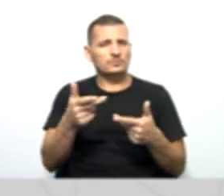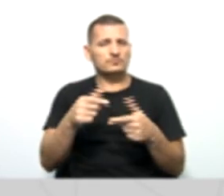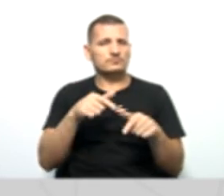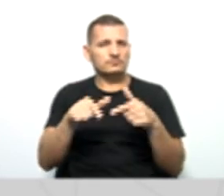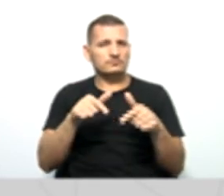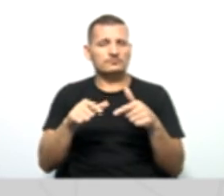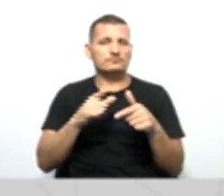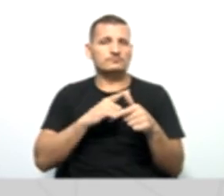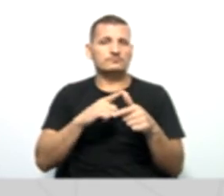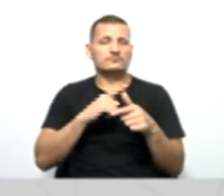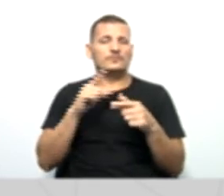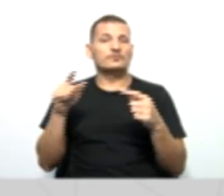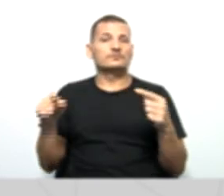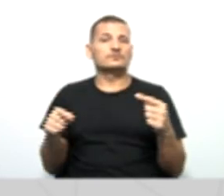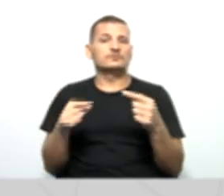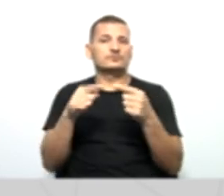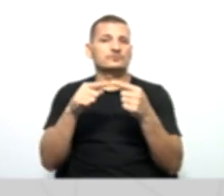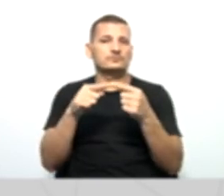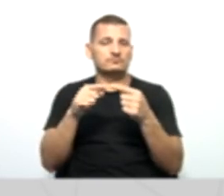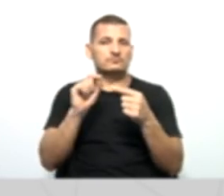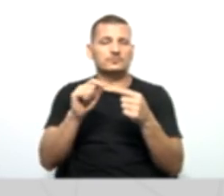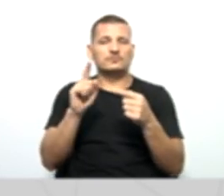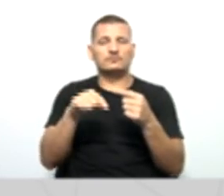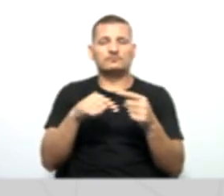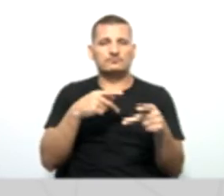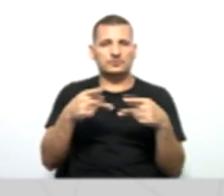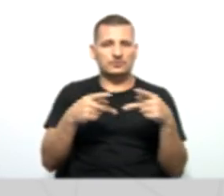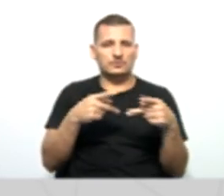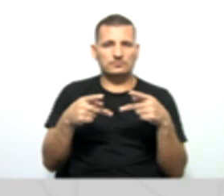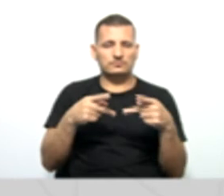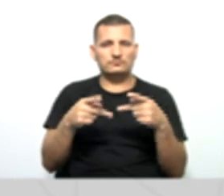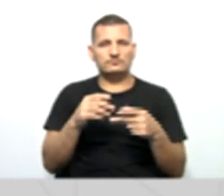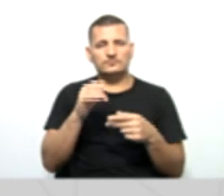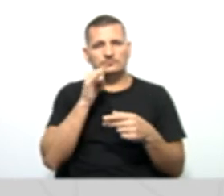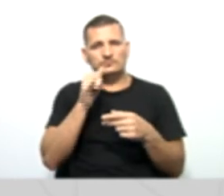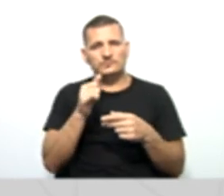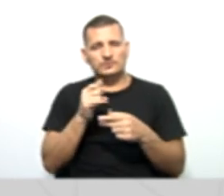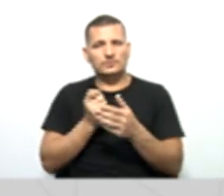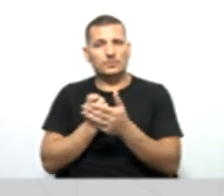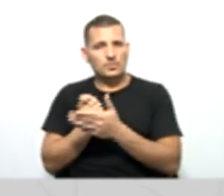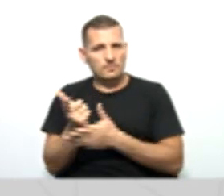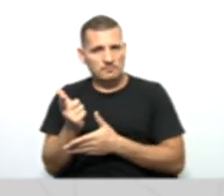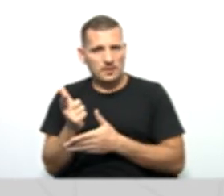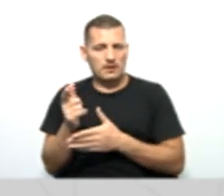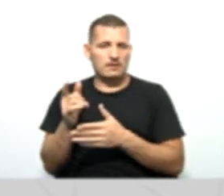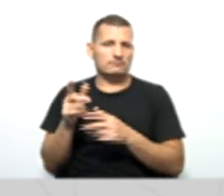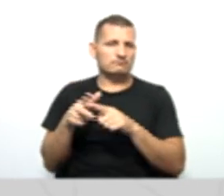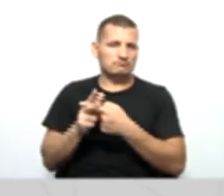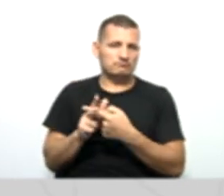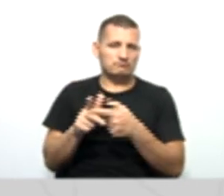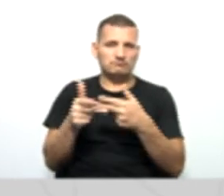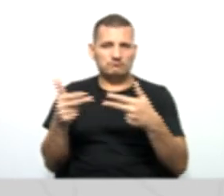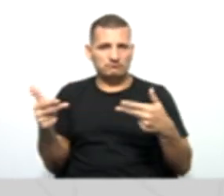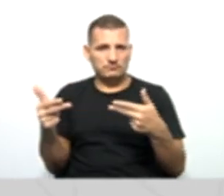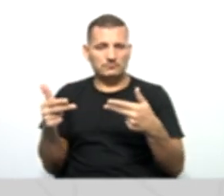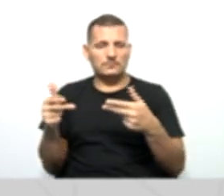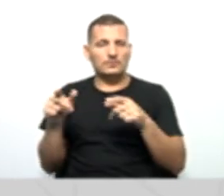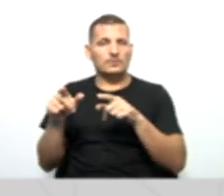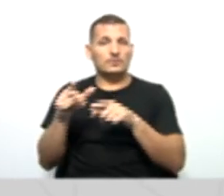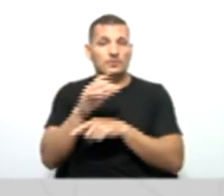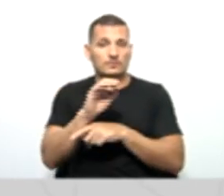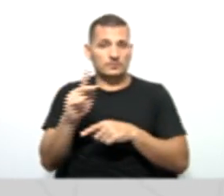alinhadas ao objetivo maior, que é o nosso projeto. Então, se a gente vai fazer aquisição de máquinas para a nossa cooperativa, a gente tem